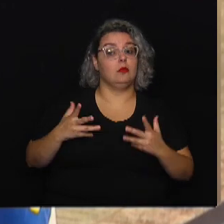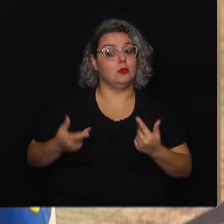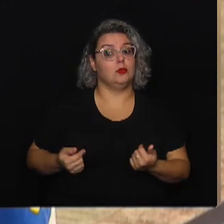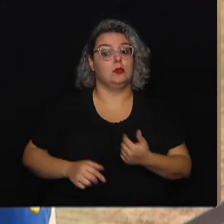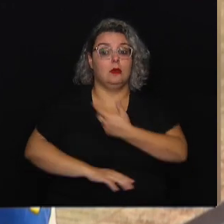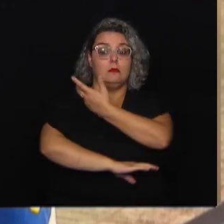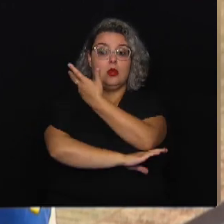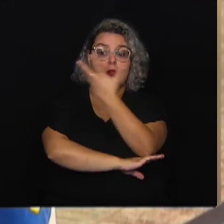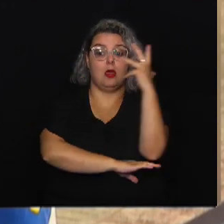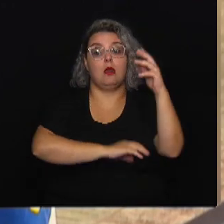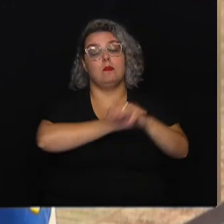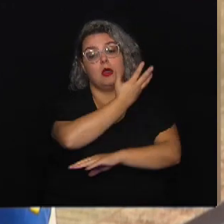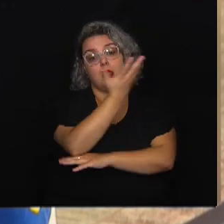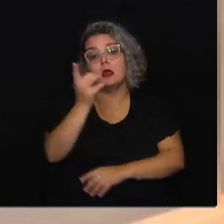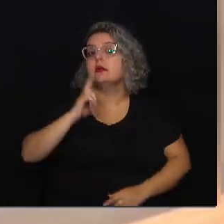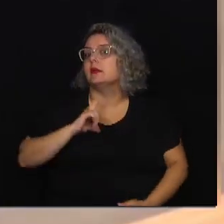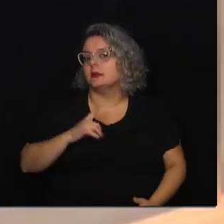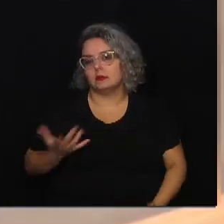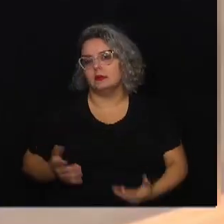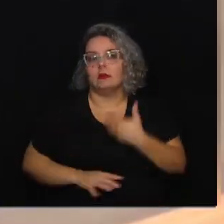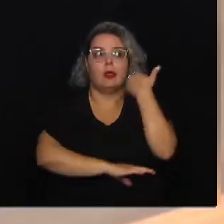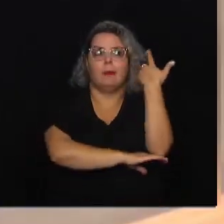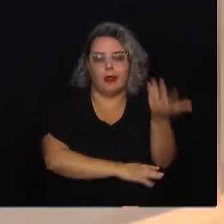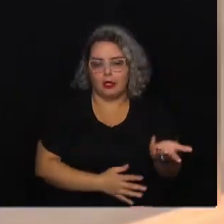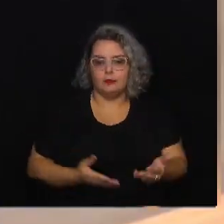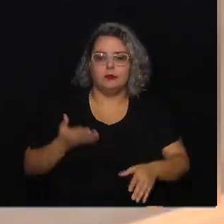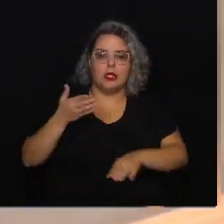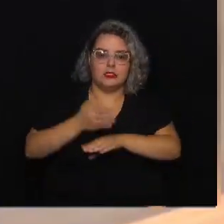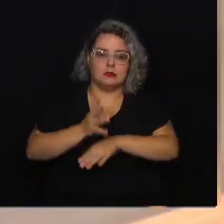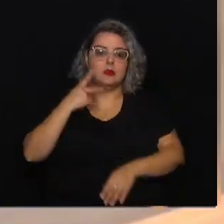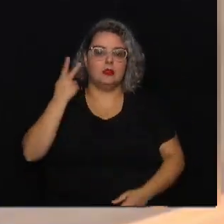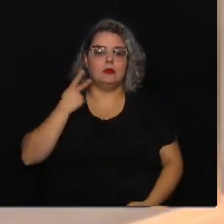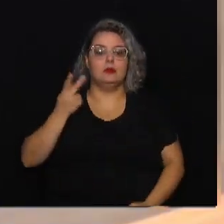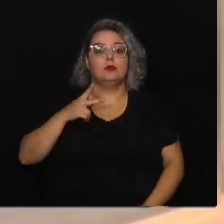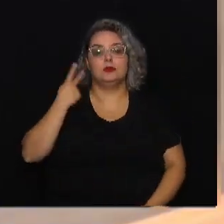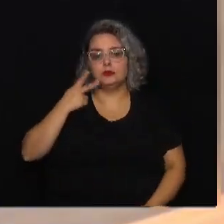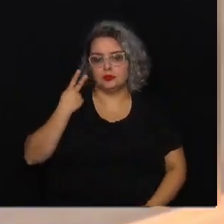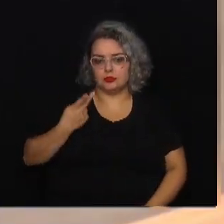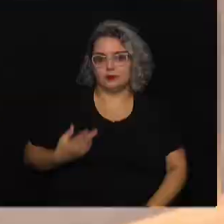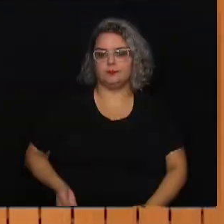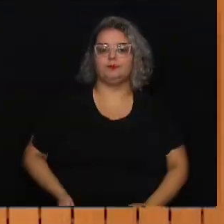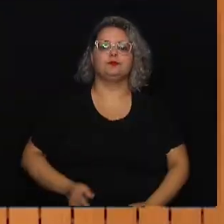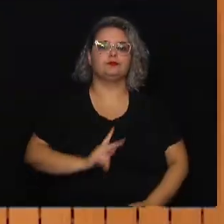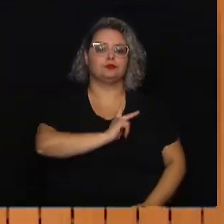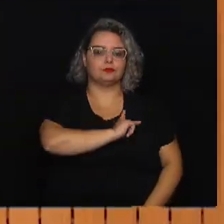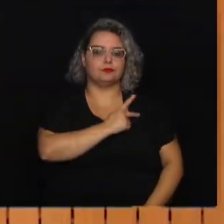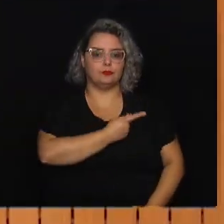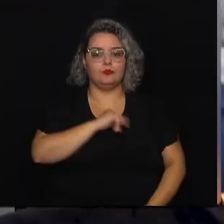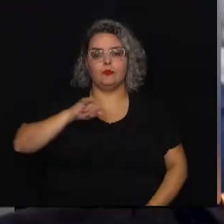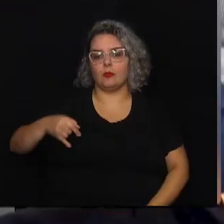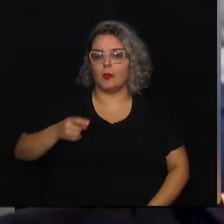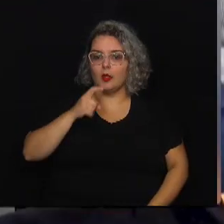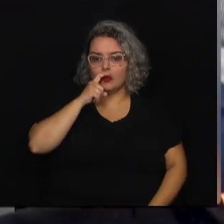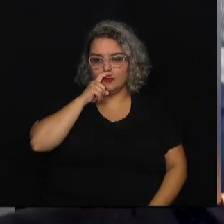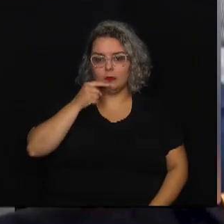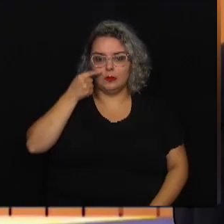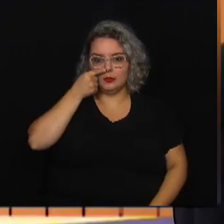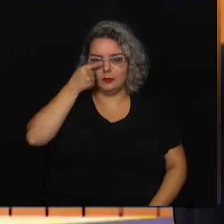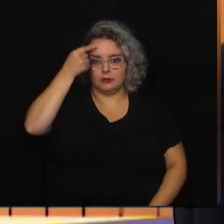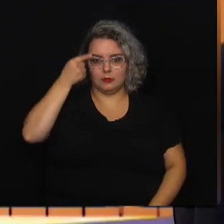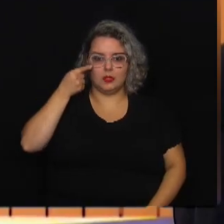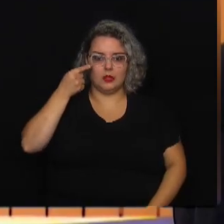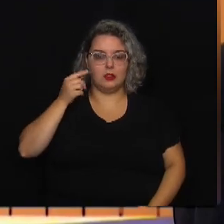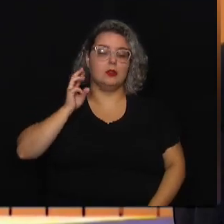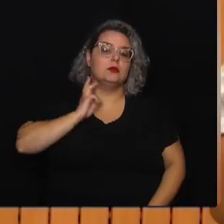agora existentes no nosso município vão cair. Participaram da reunião os vereadores Paulo Haddad, Jorge Schneider, Paola Miguel